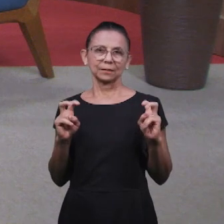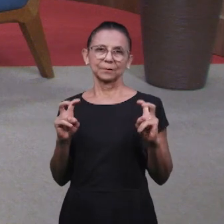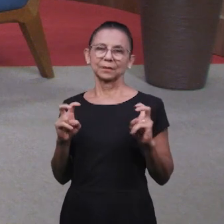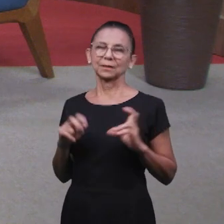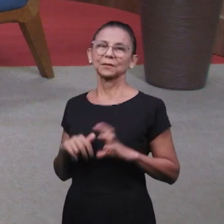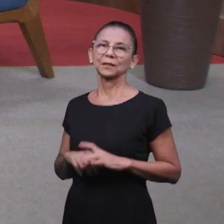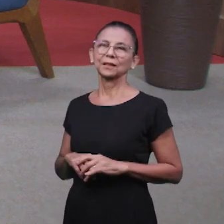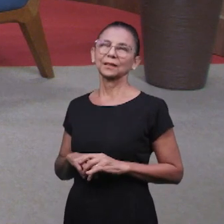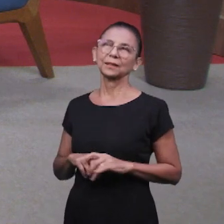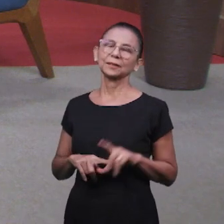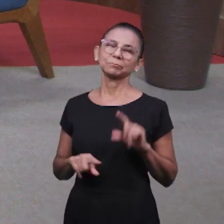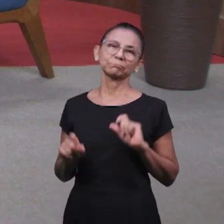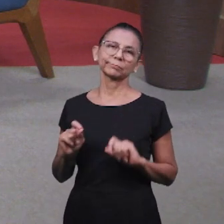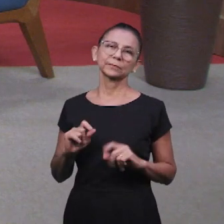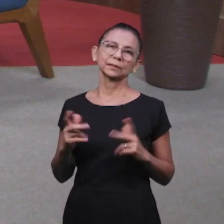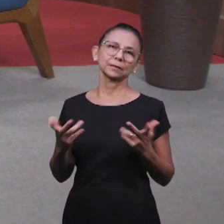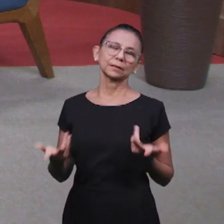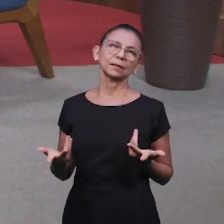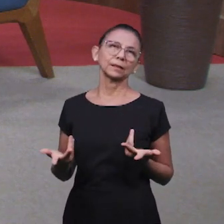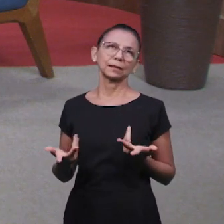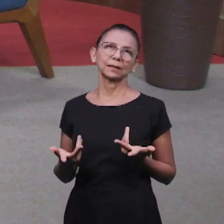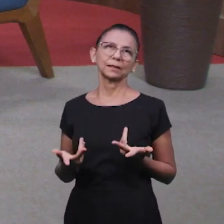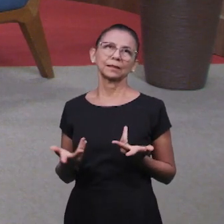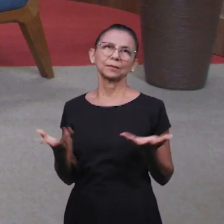expressão, ou esse texto ele traz em si